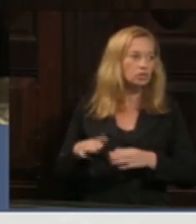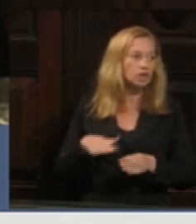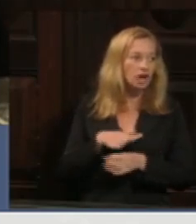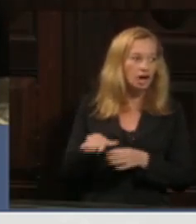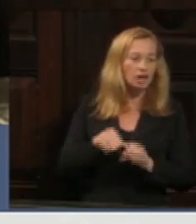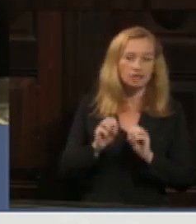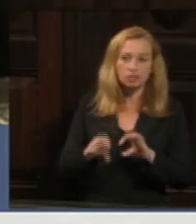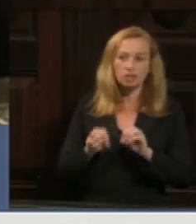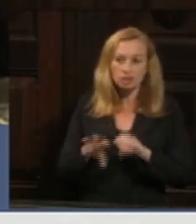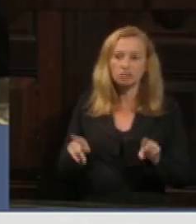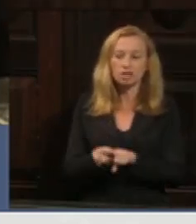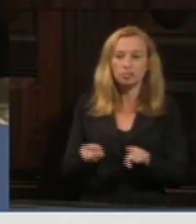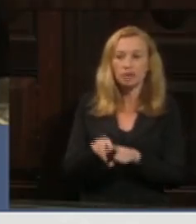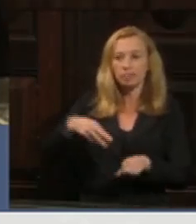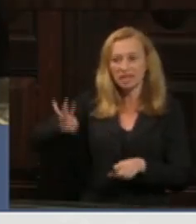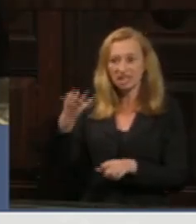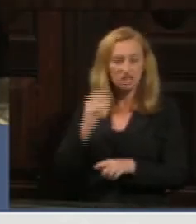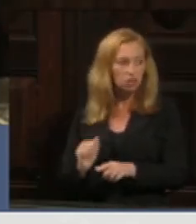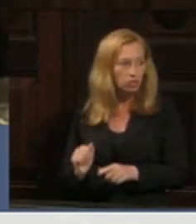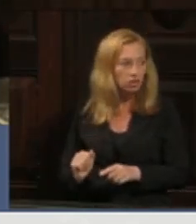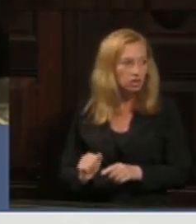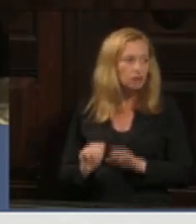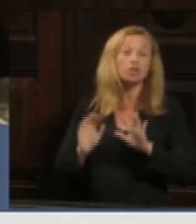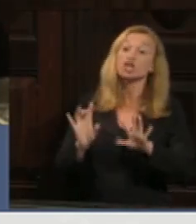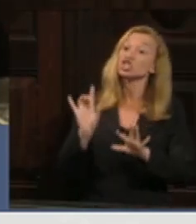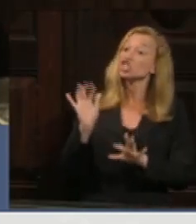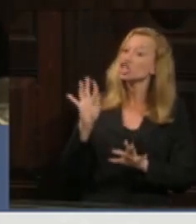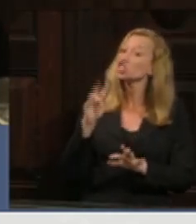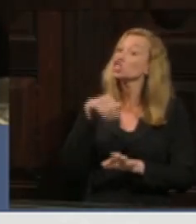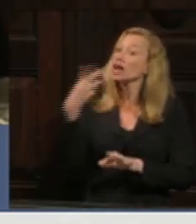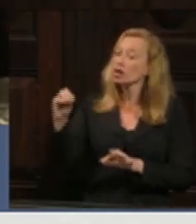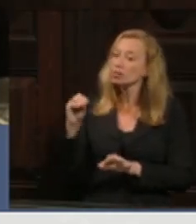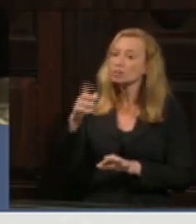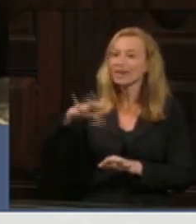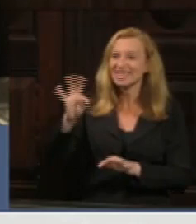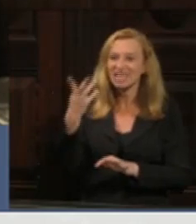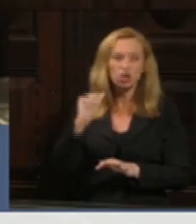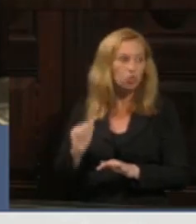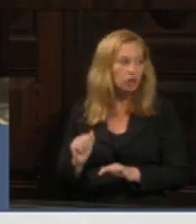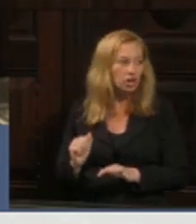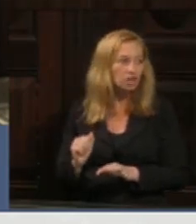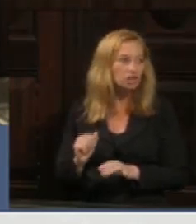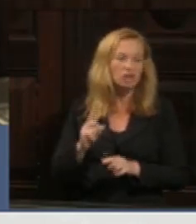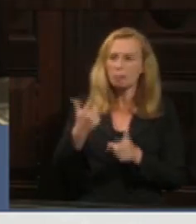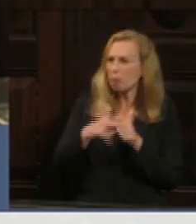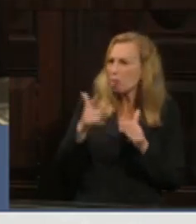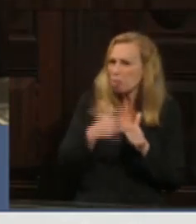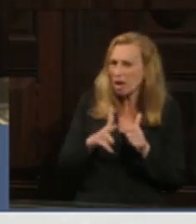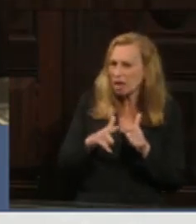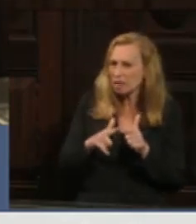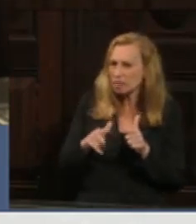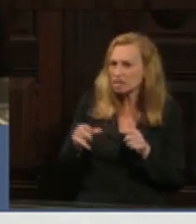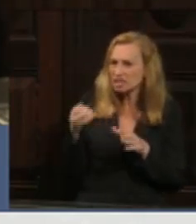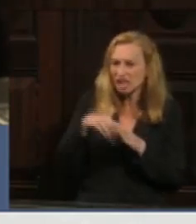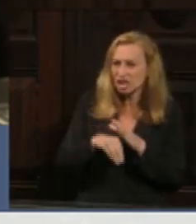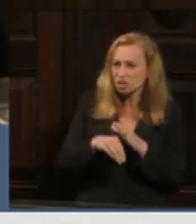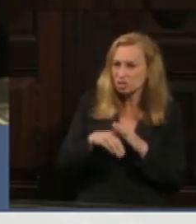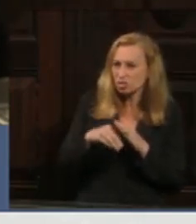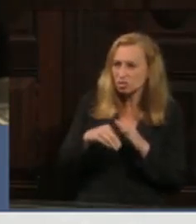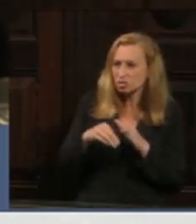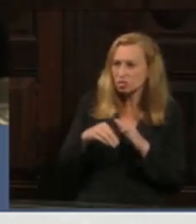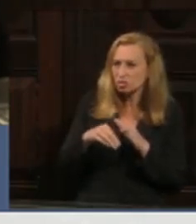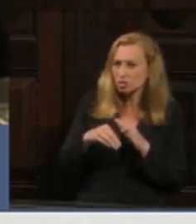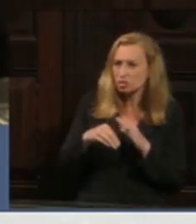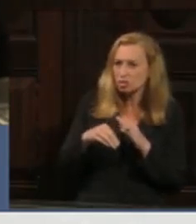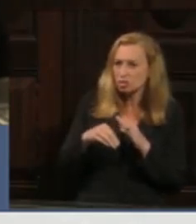das matrículas. E lembrando, para concluir, gestão de matrícula não se trata de um problema burocrático. Garantir matrícula significa